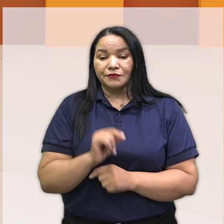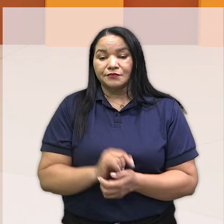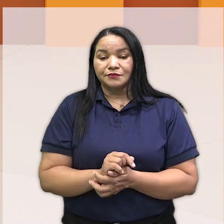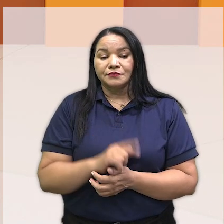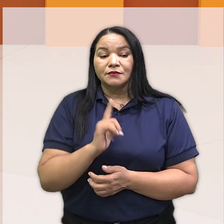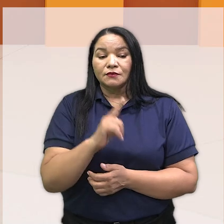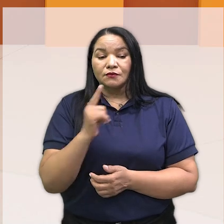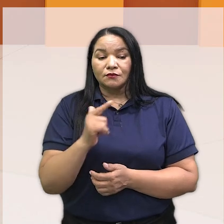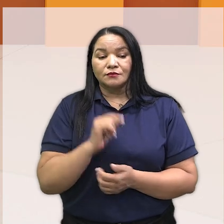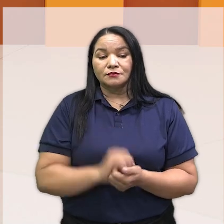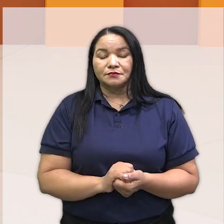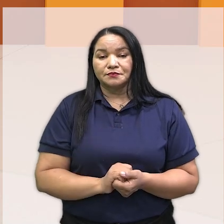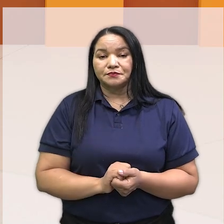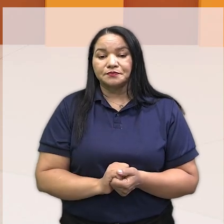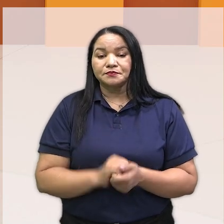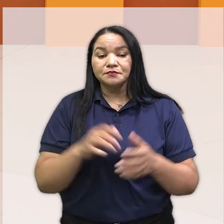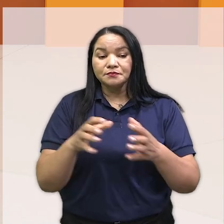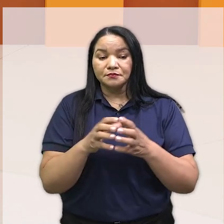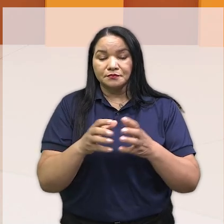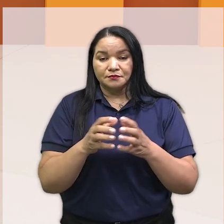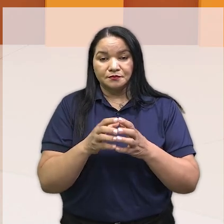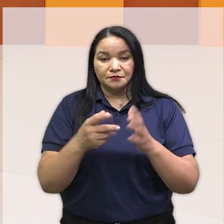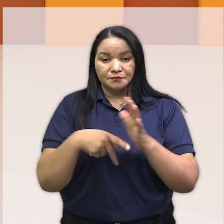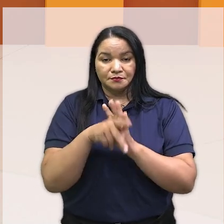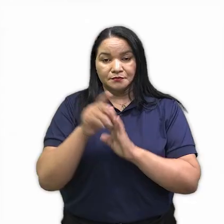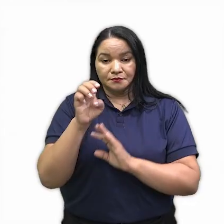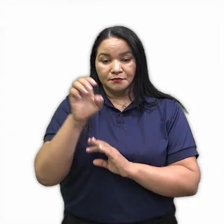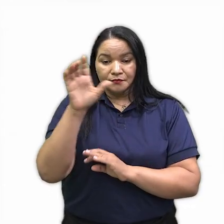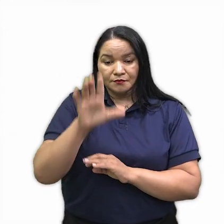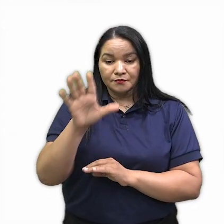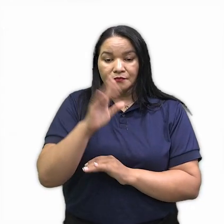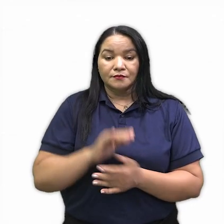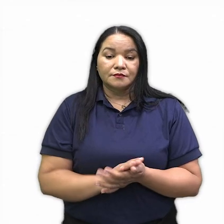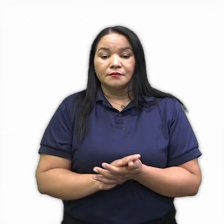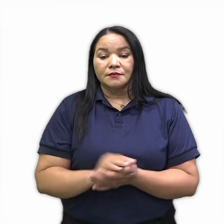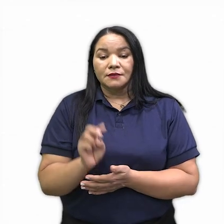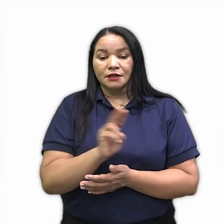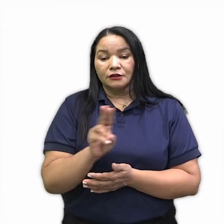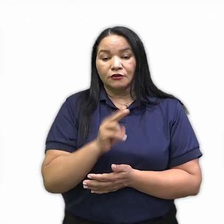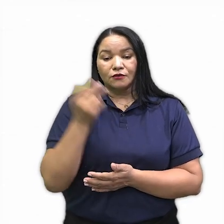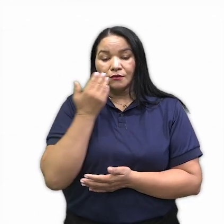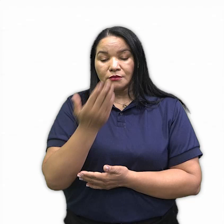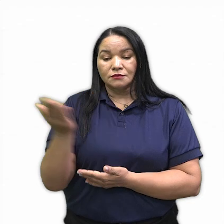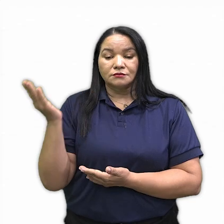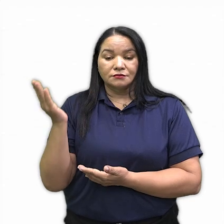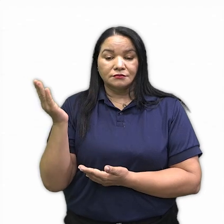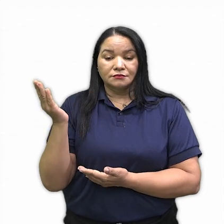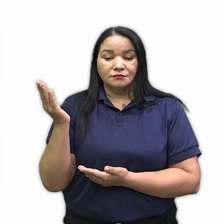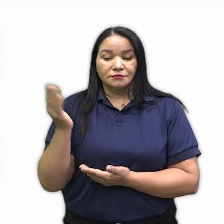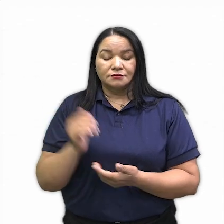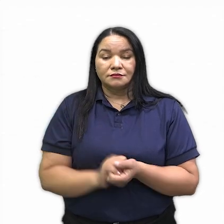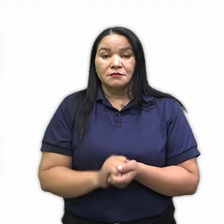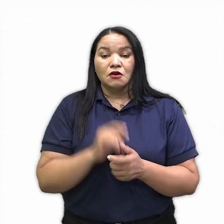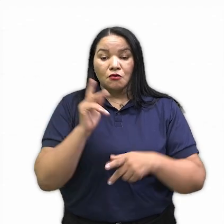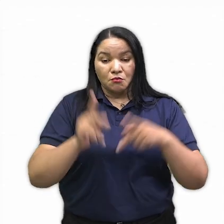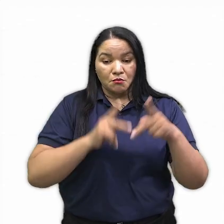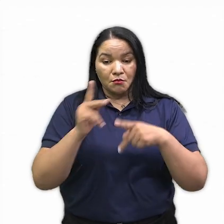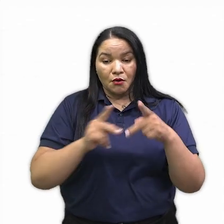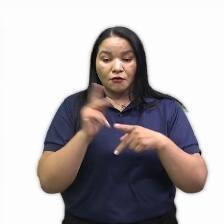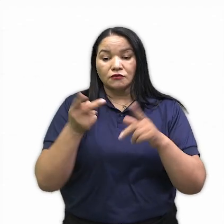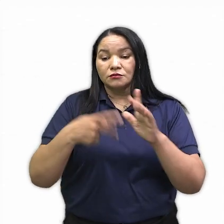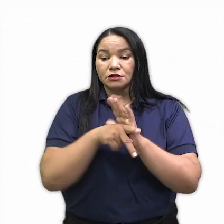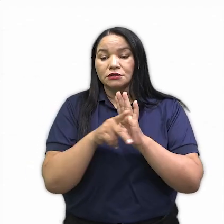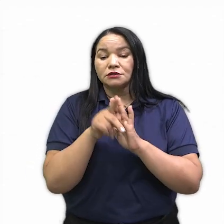uma outra situação de etnia na Europa, que são os fino-úgricos, tá? Os povos fino-úgricos vão